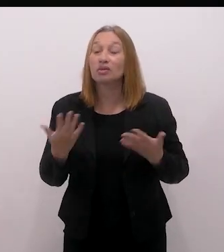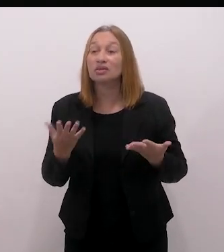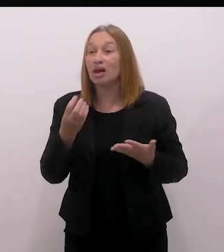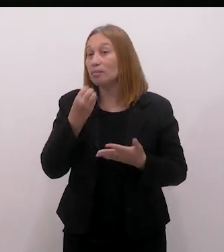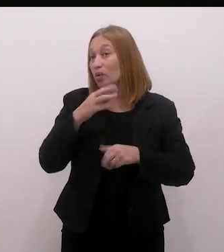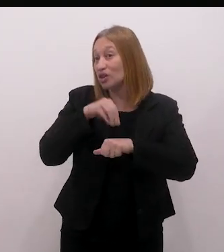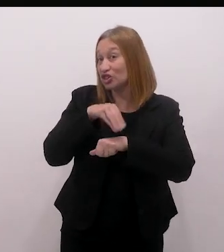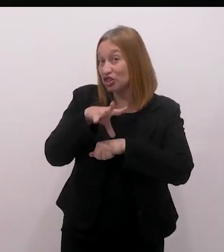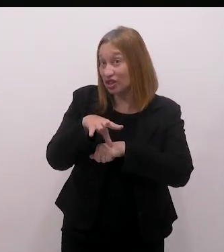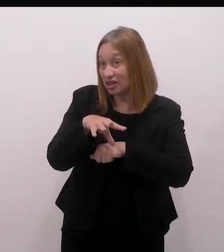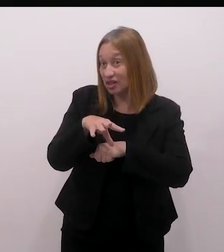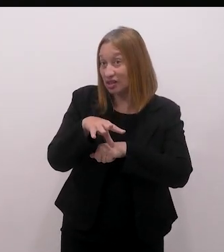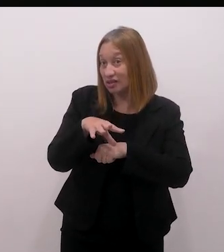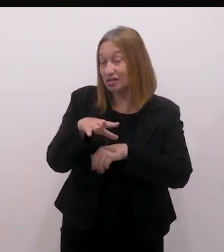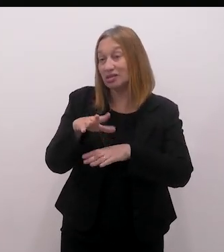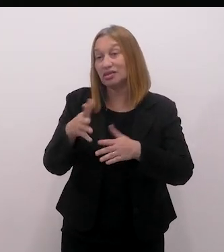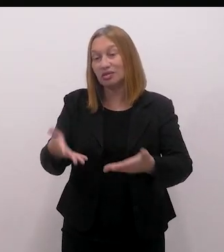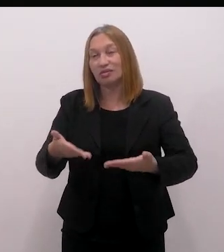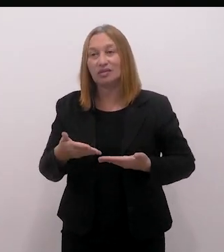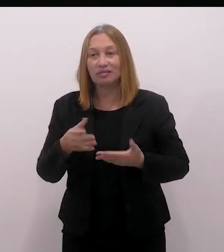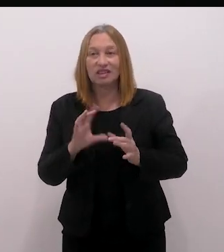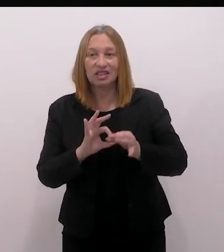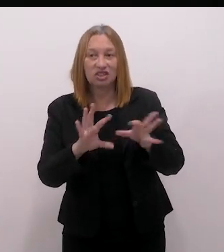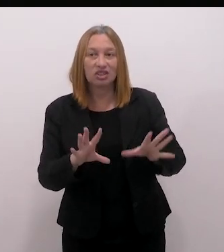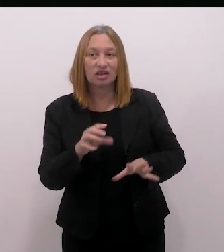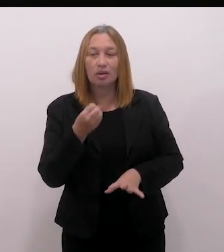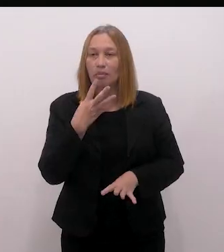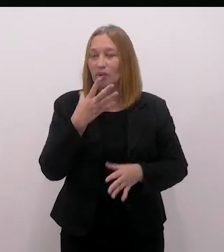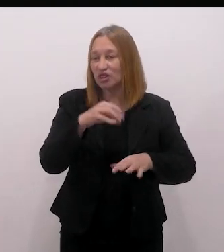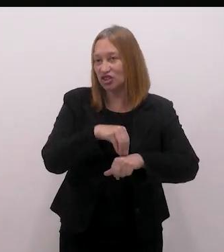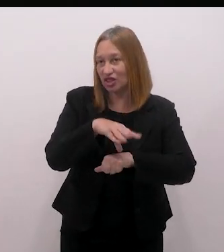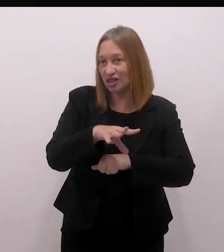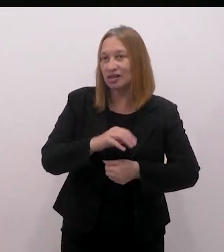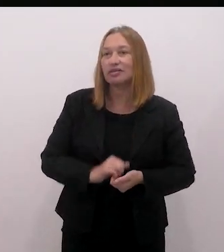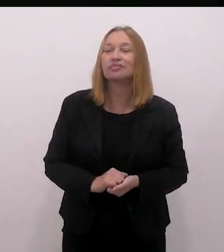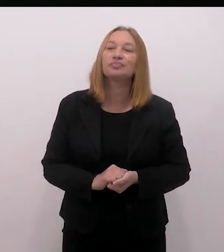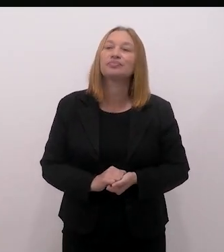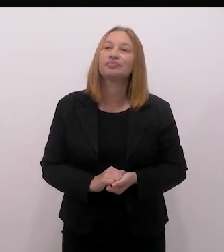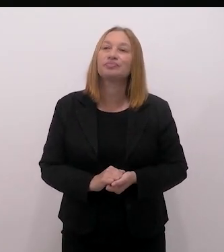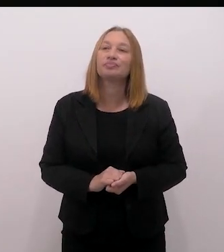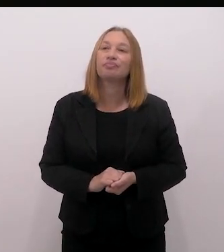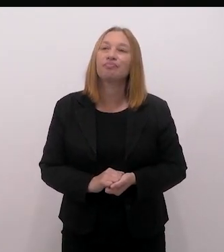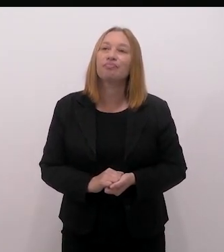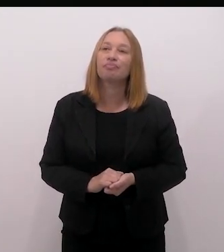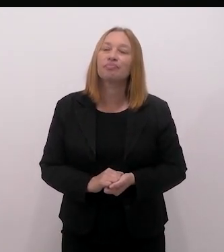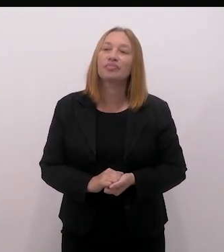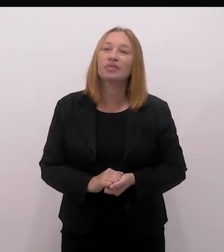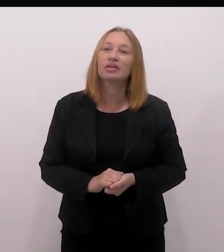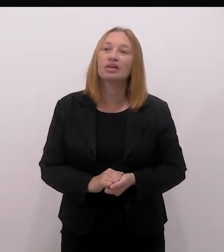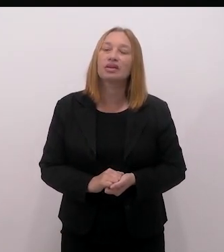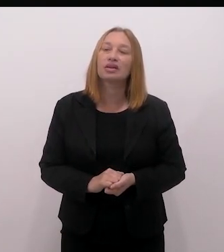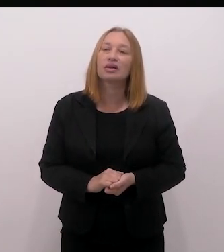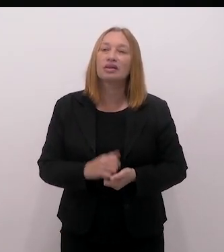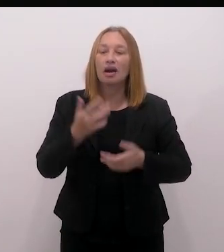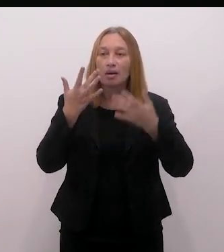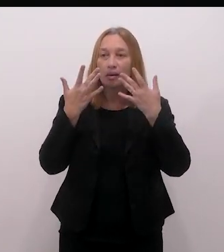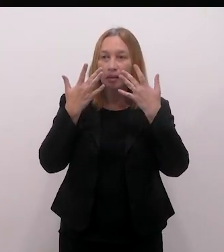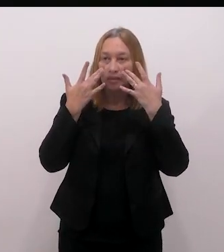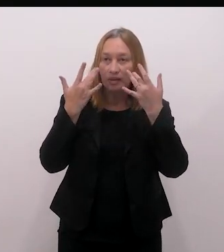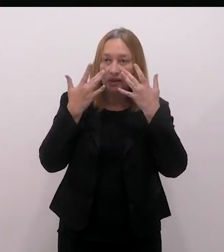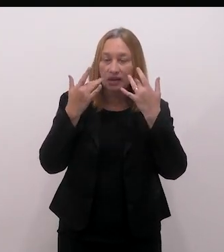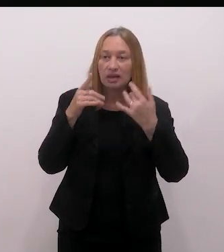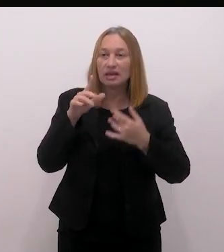boas dicas que os nossos convidados vão deixar? Sua boa dica, Isabela. Olha, eu acabei de ver a peça da